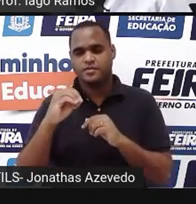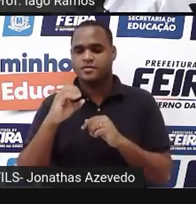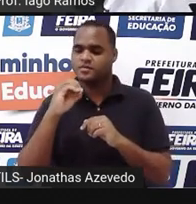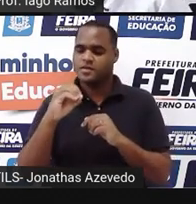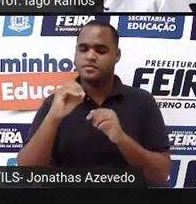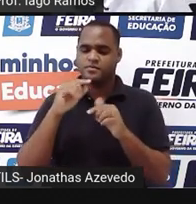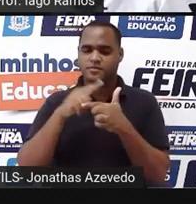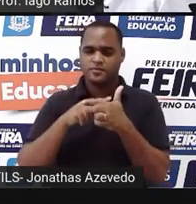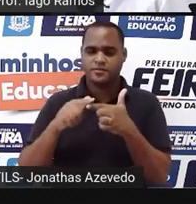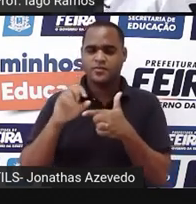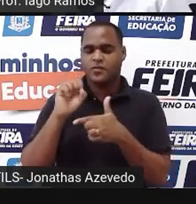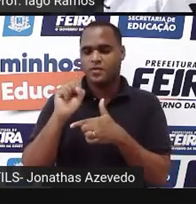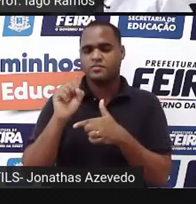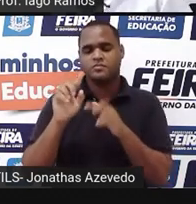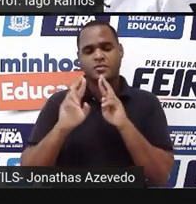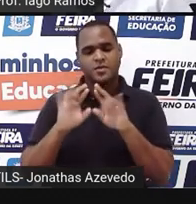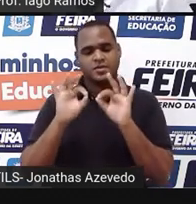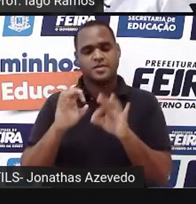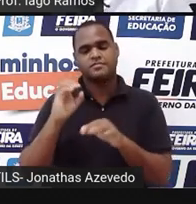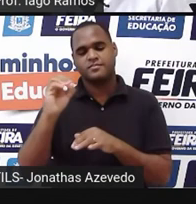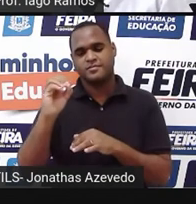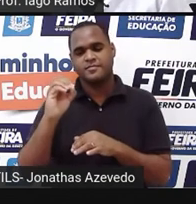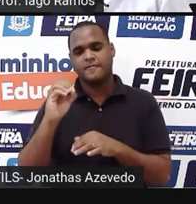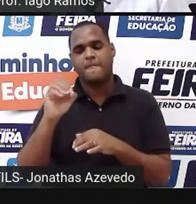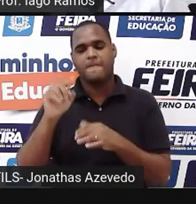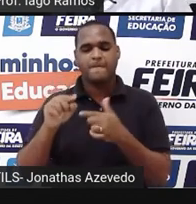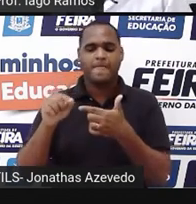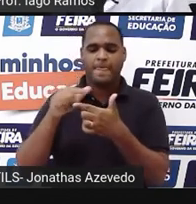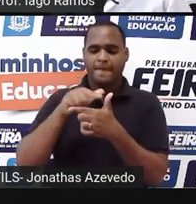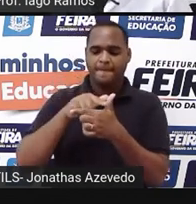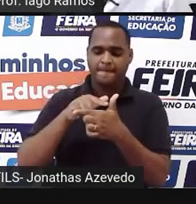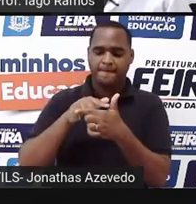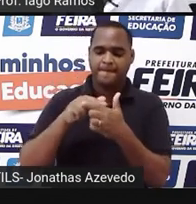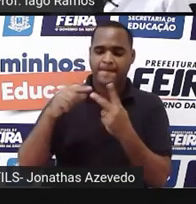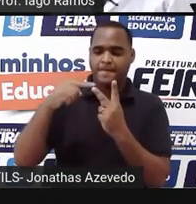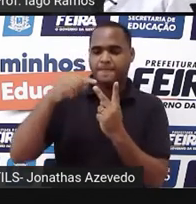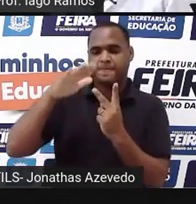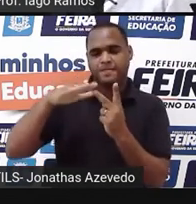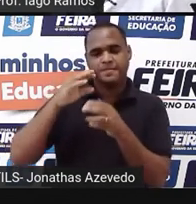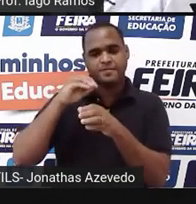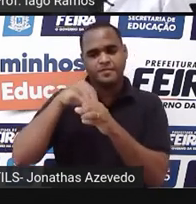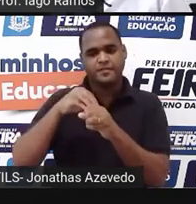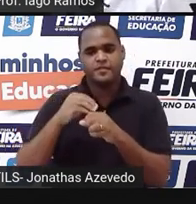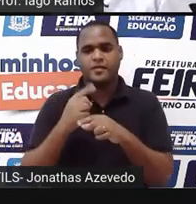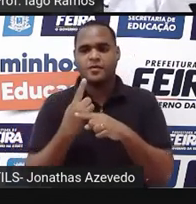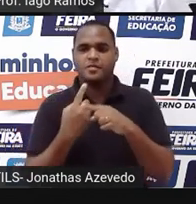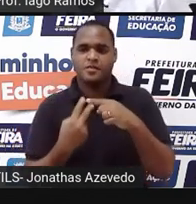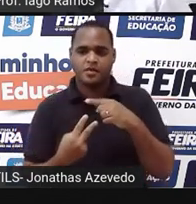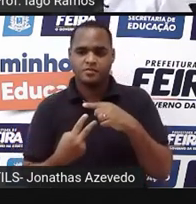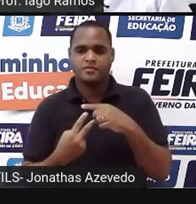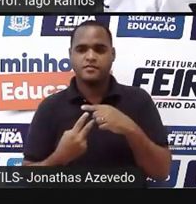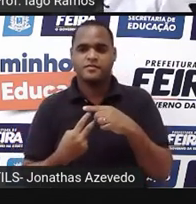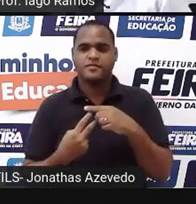8 vai dar 0, tá? Então as raízes dessa equação é a fração meio e 0.